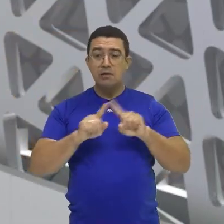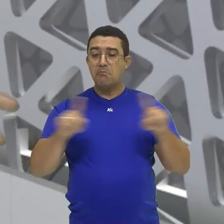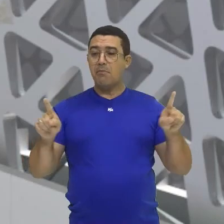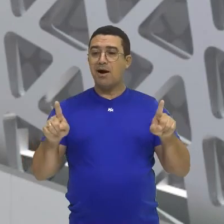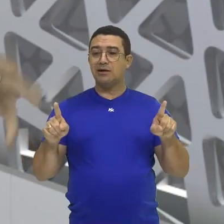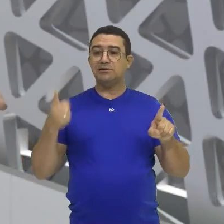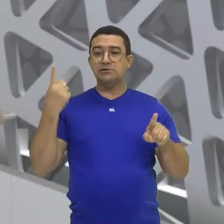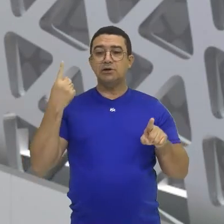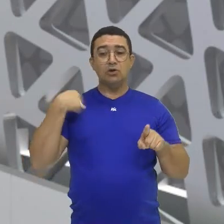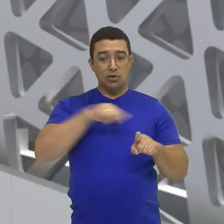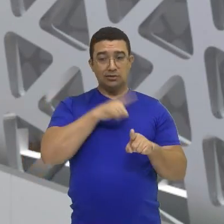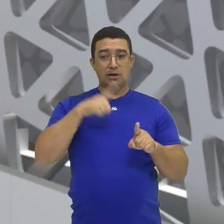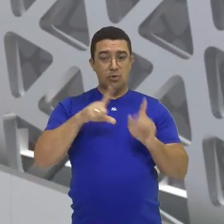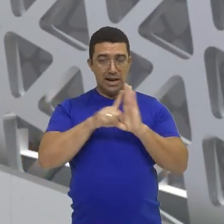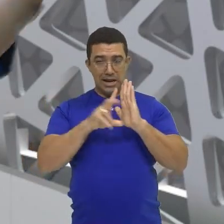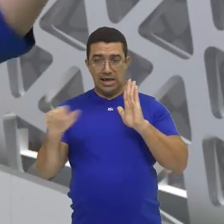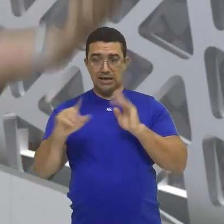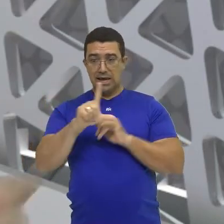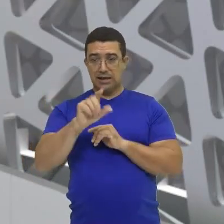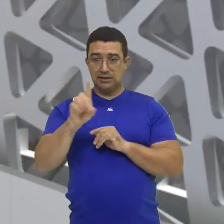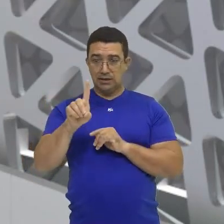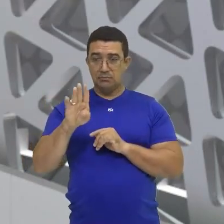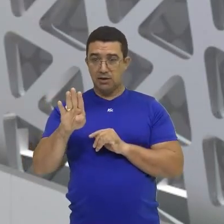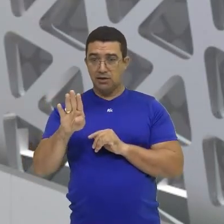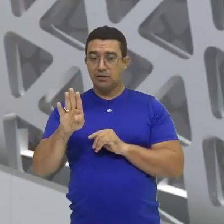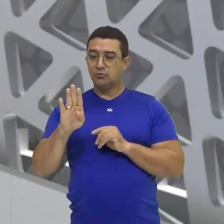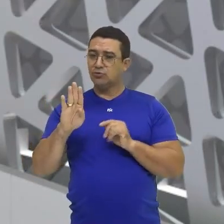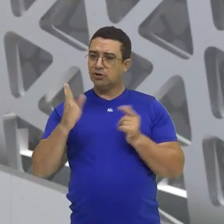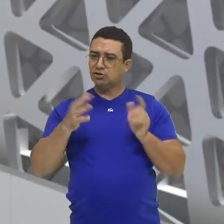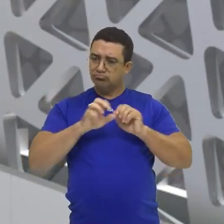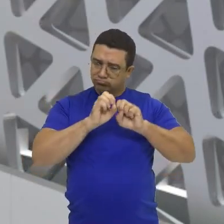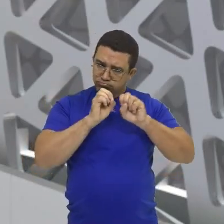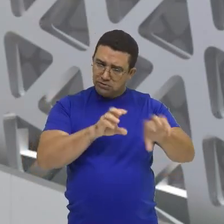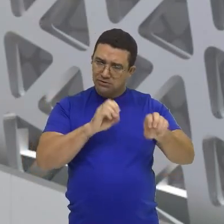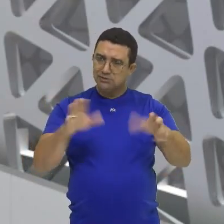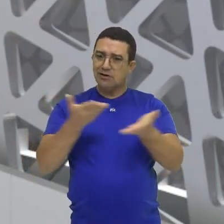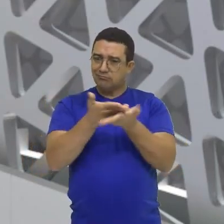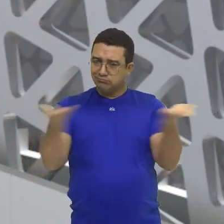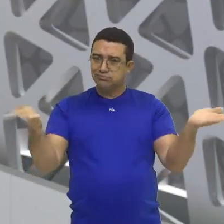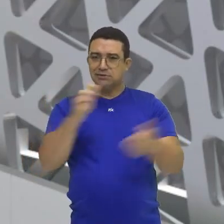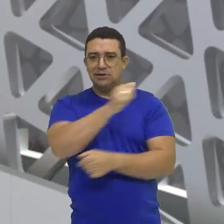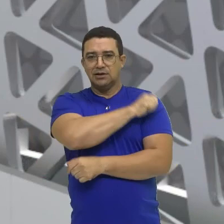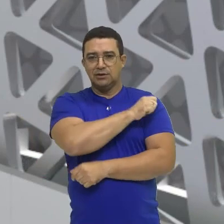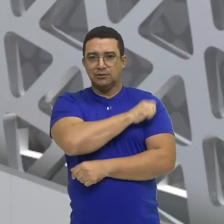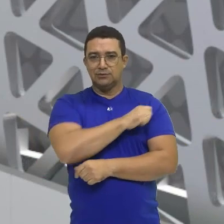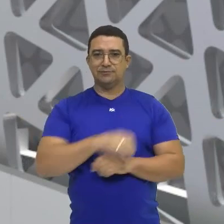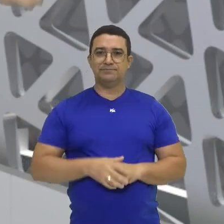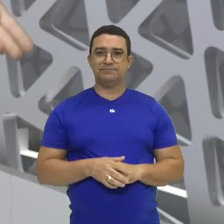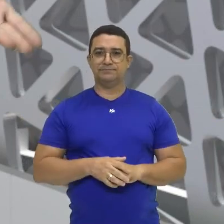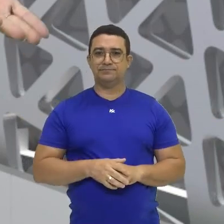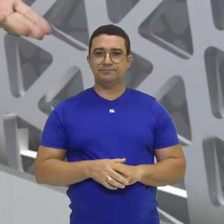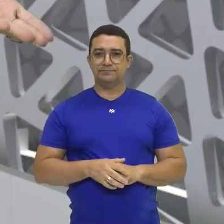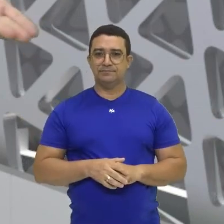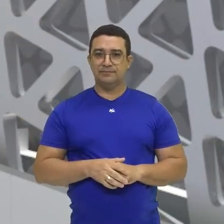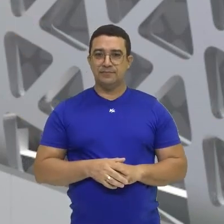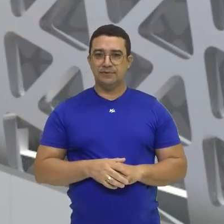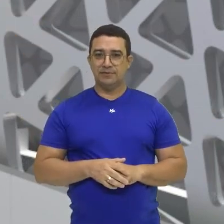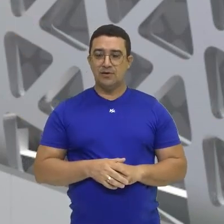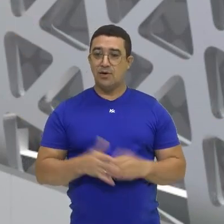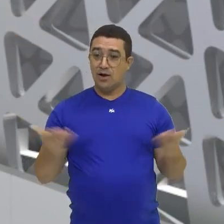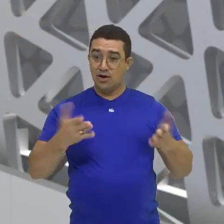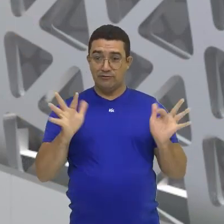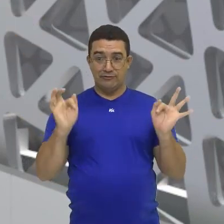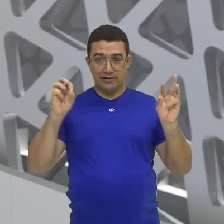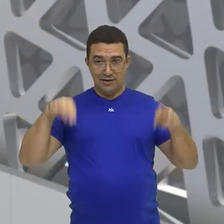é que nós temos na Lei de Diretrizes e Bases essa questão de trazer. É isso, meus amores. Então, nós